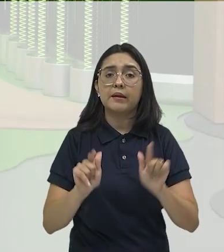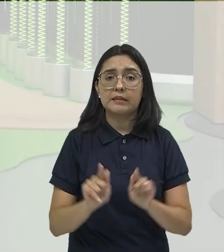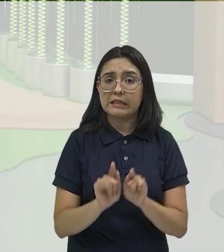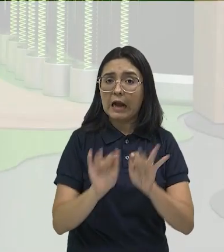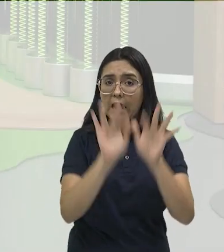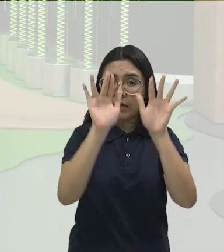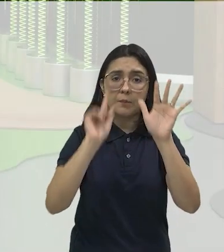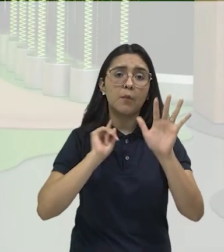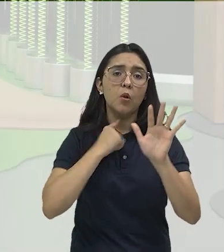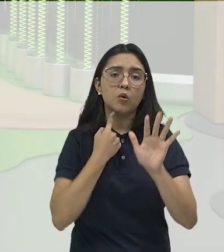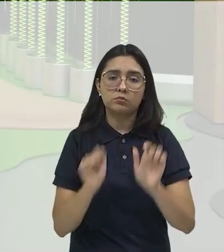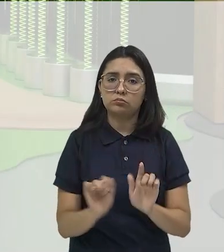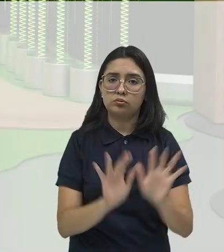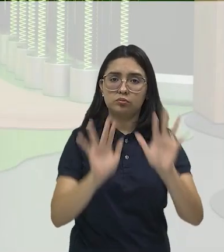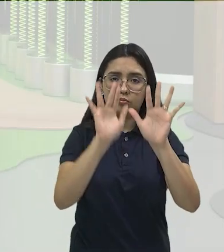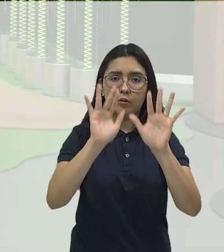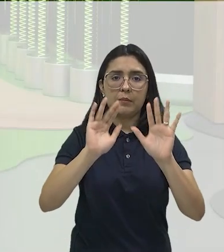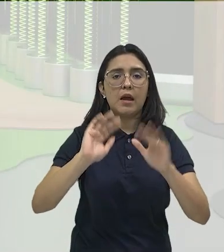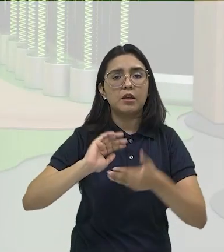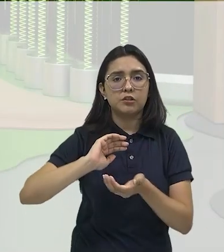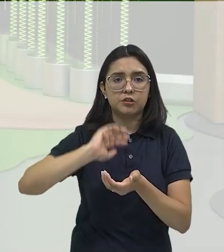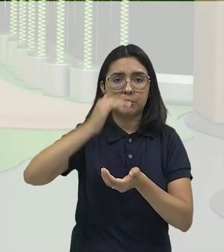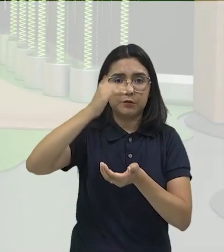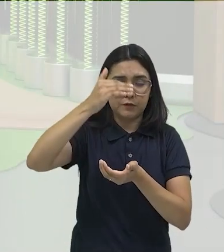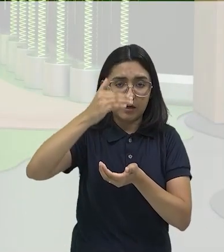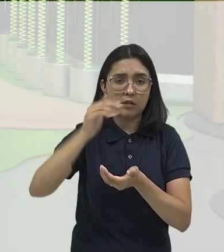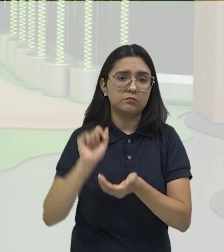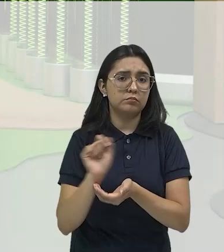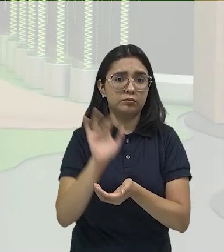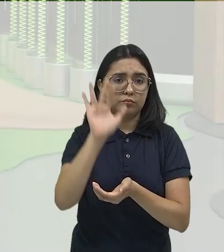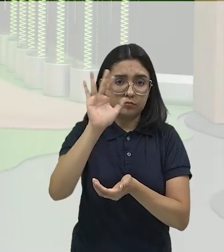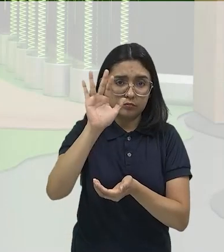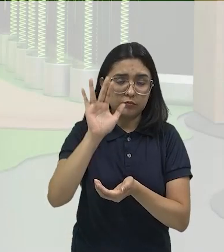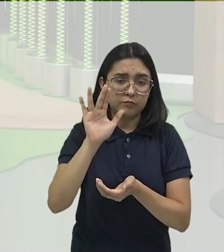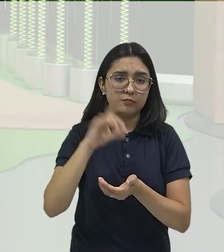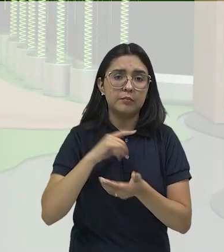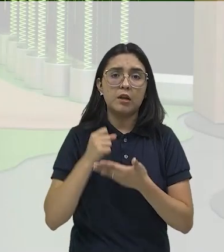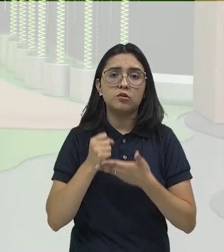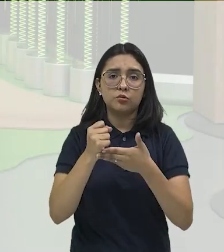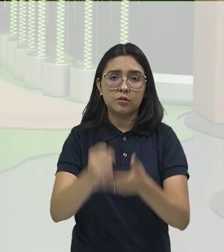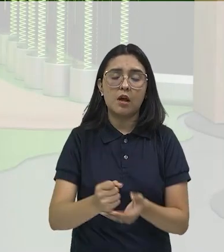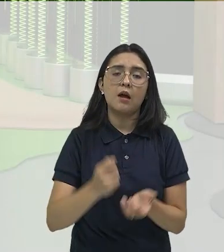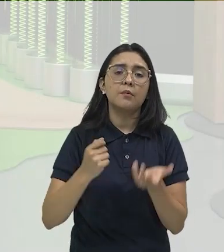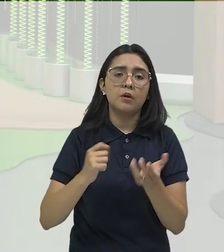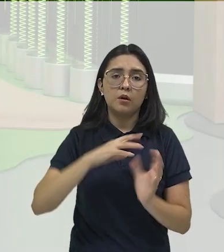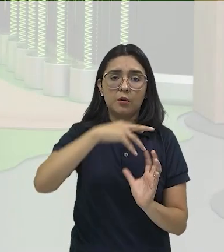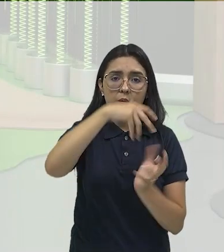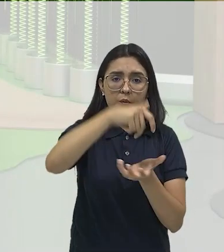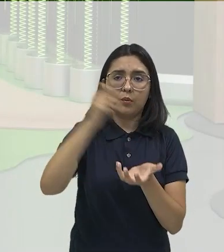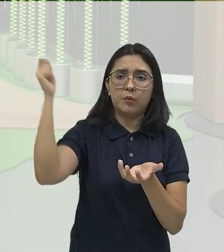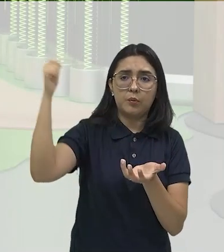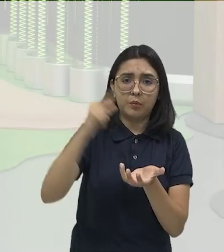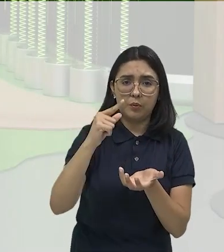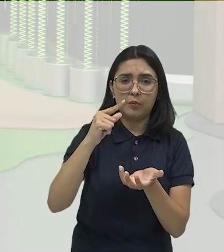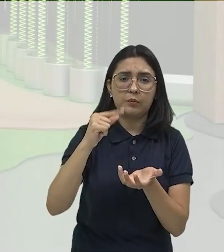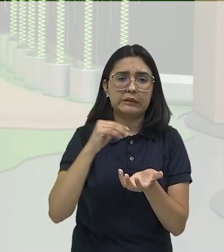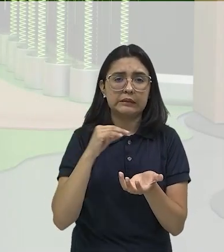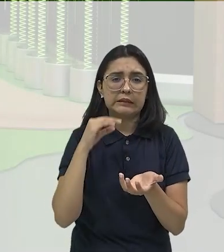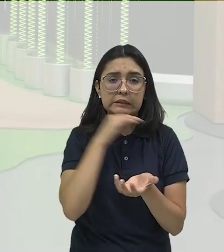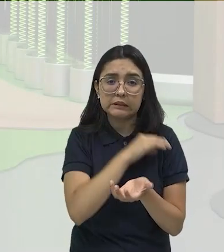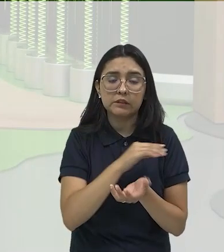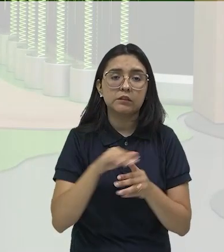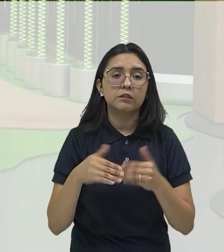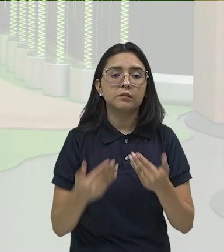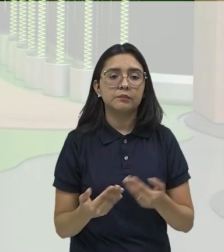gases poluentes na atmosfera, né, contribuindo para o aquecimento global e fazendo com que o